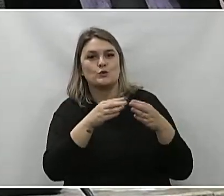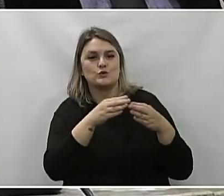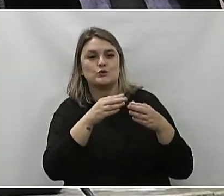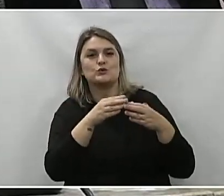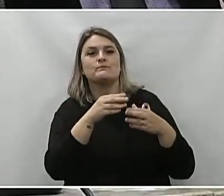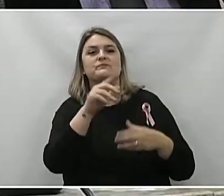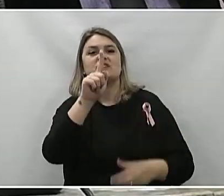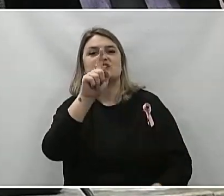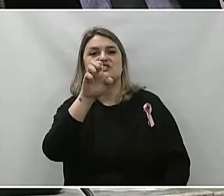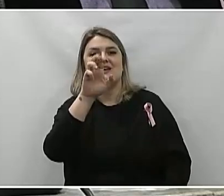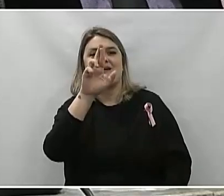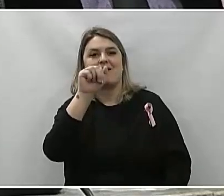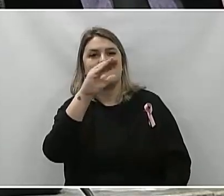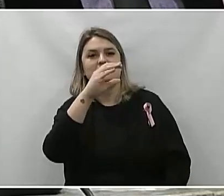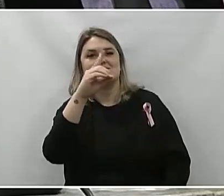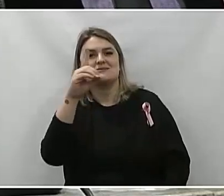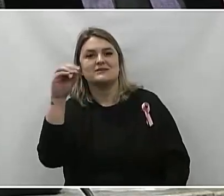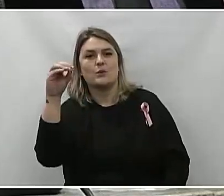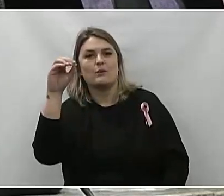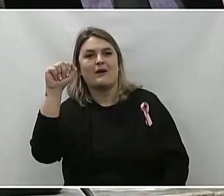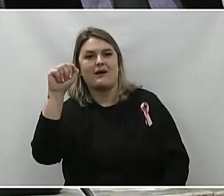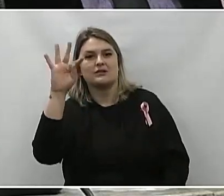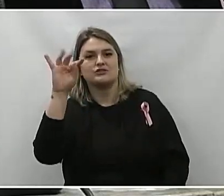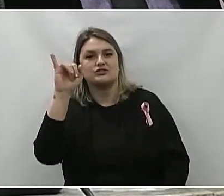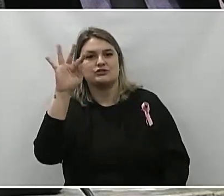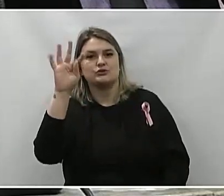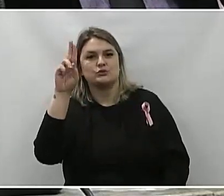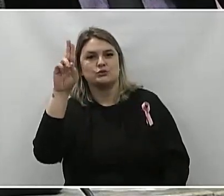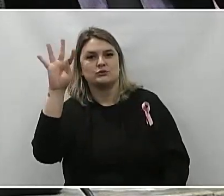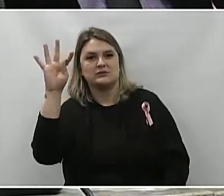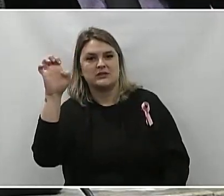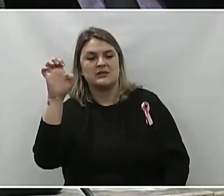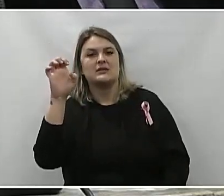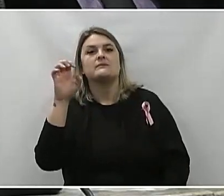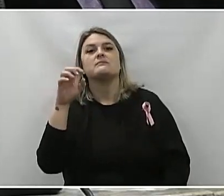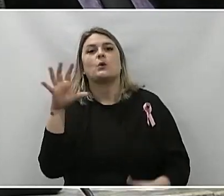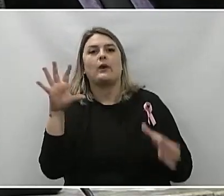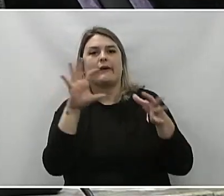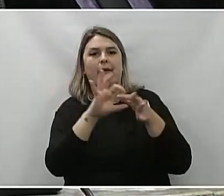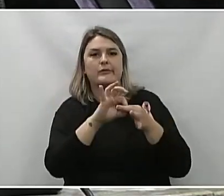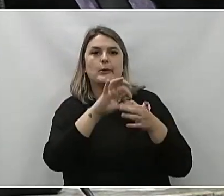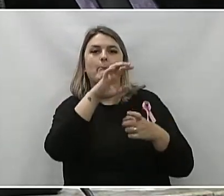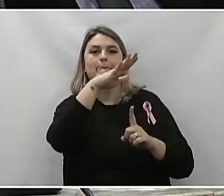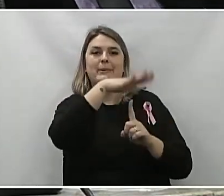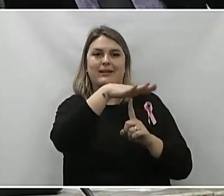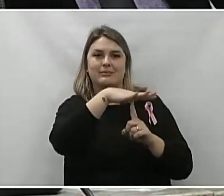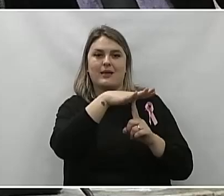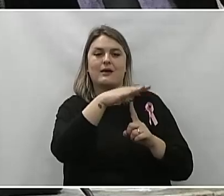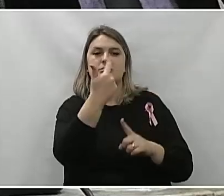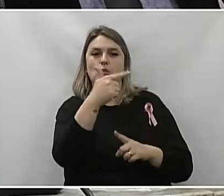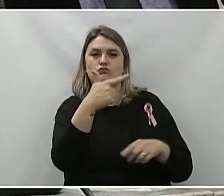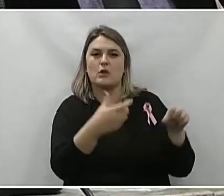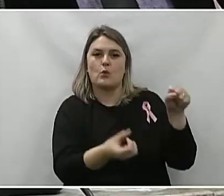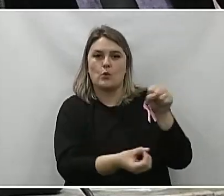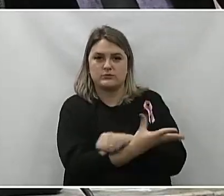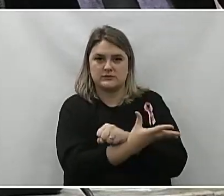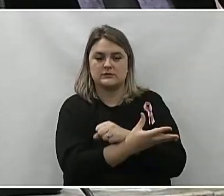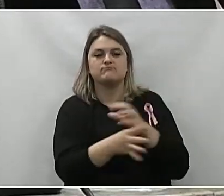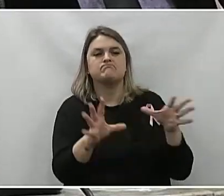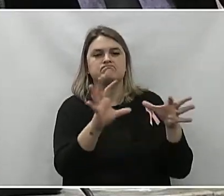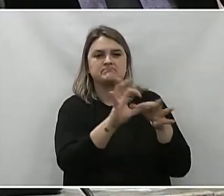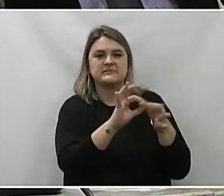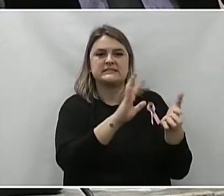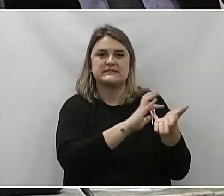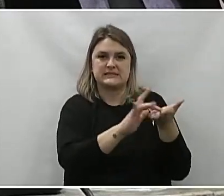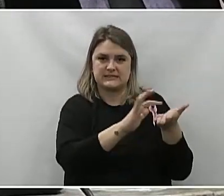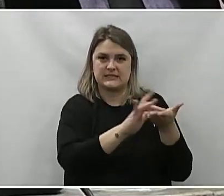geração atitude que é um projeto ligado ao movimento Paraná sem corrupção desenvolvido pelo Ministério Público em parceria com